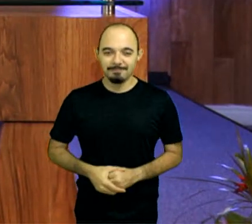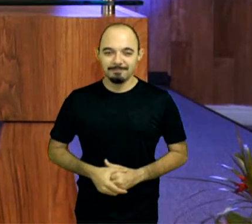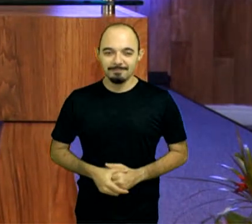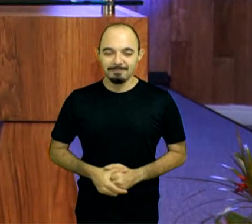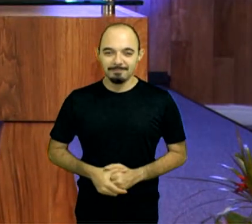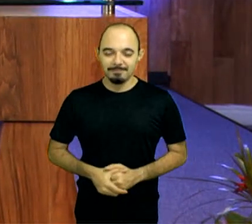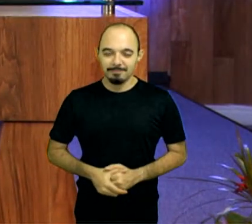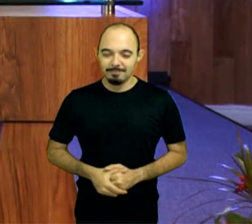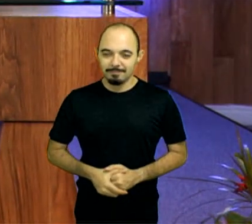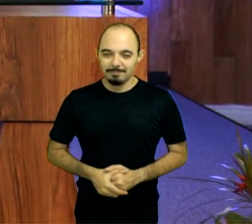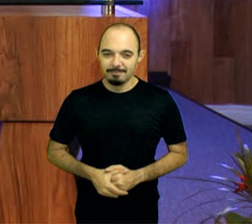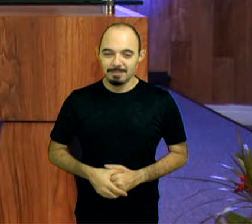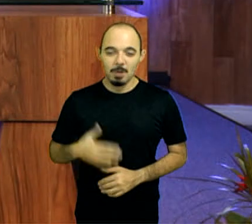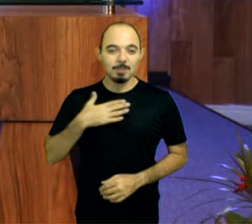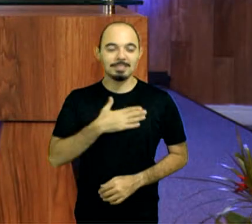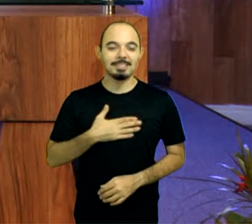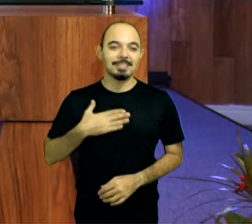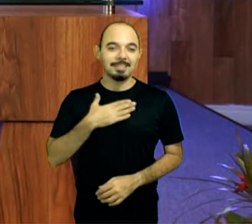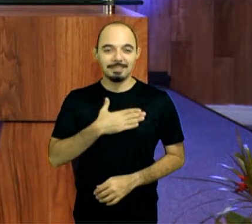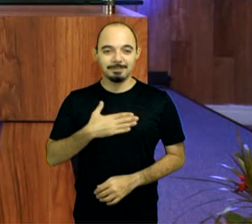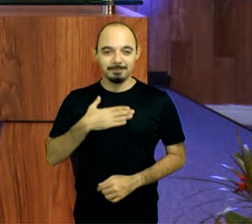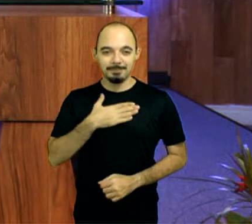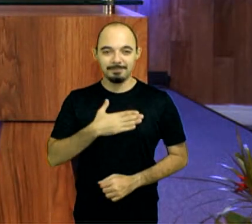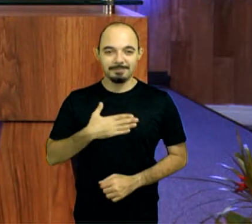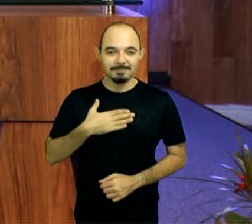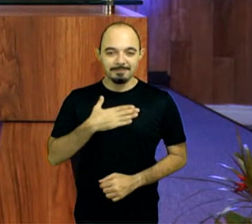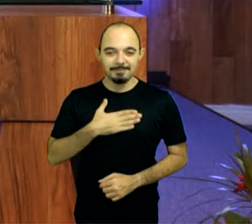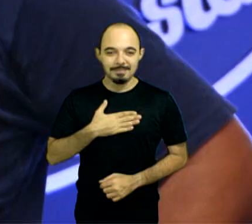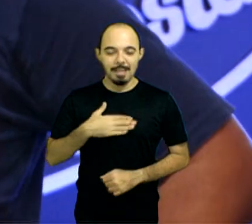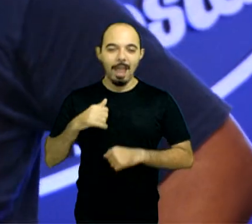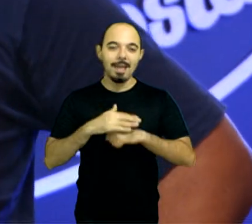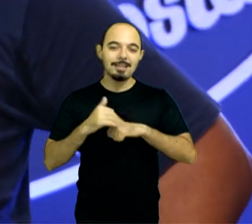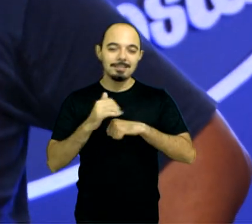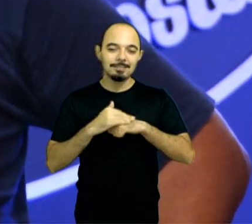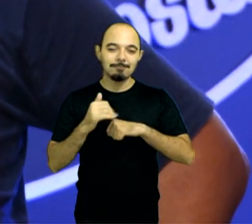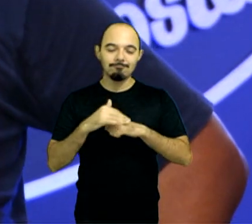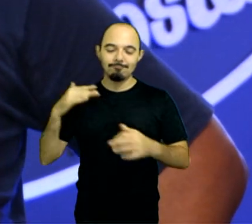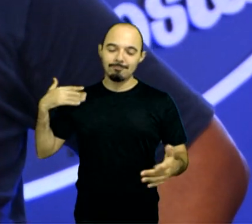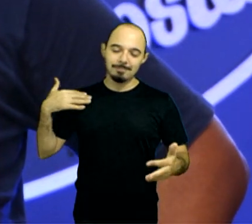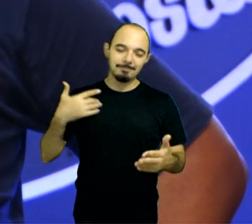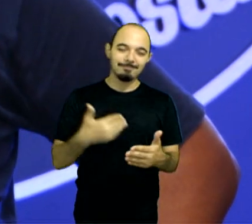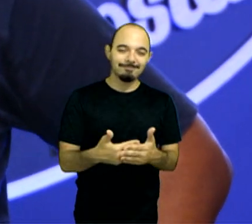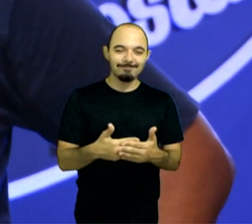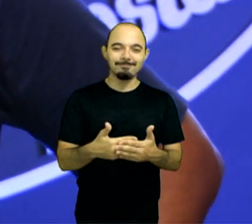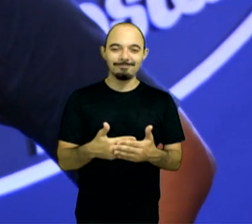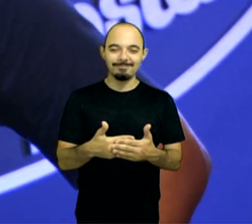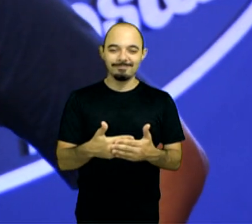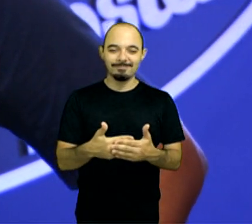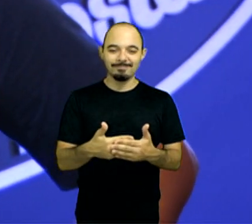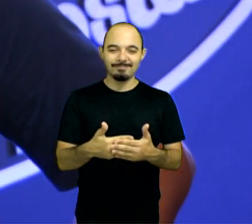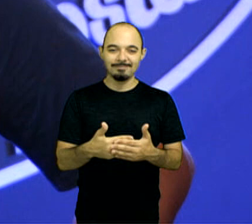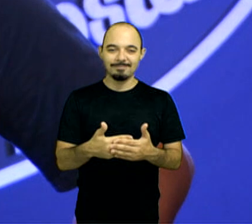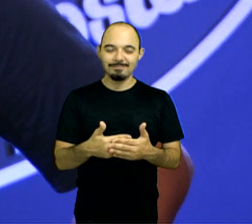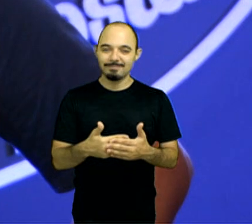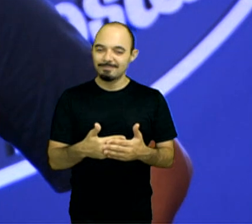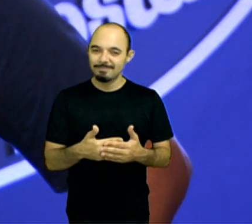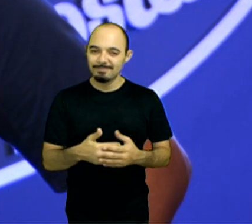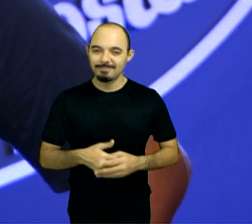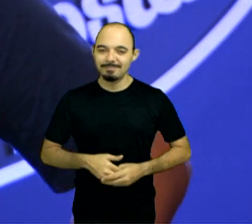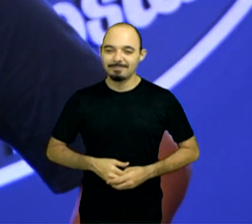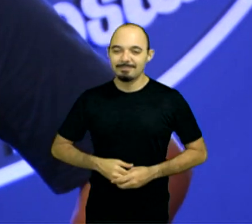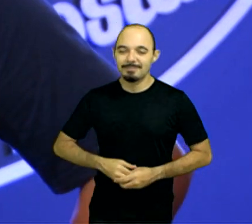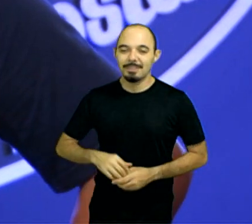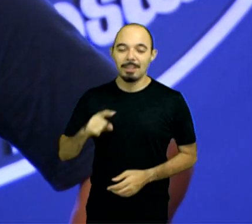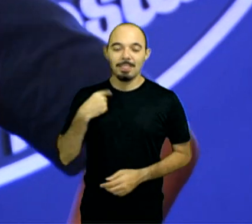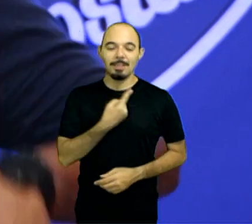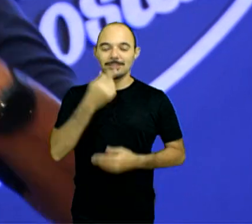É tão gostoso a gente voltar a receber tanto carinho até hoje, né? Estão me abraçando, me beijando. A gente tem uma gratidão tão grande.